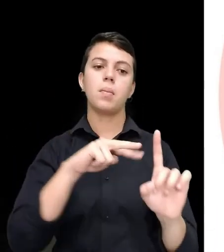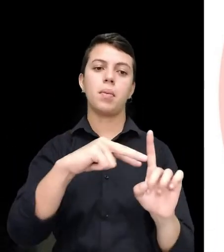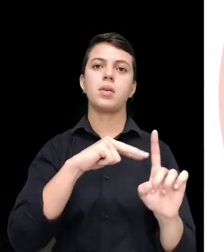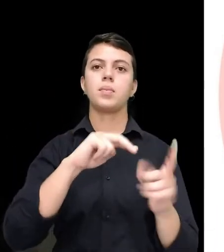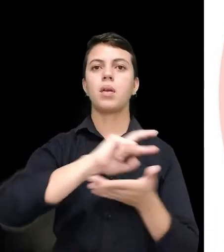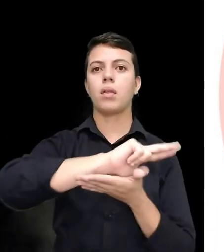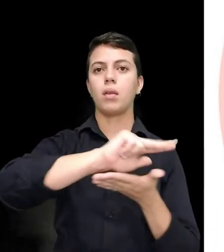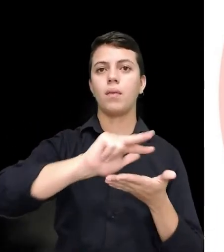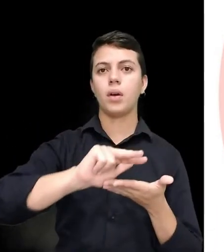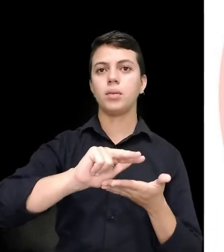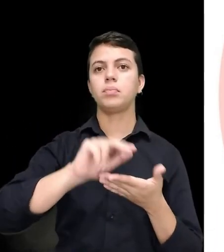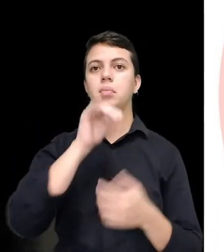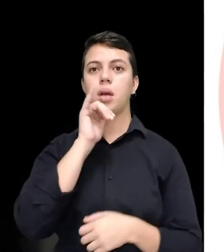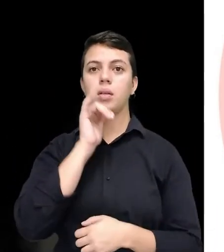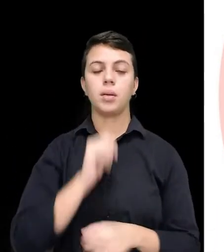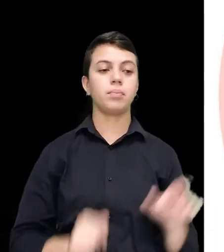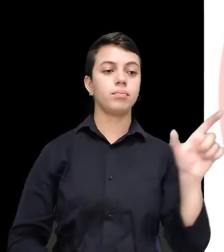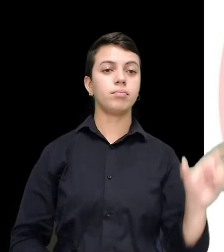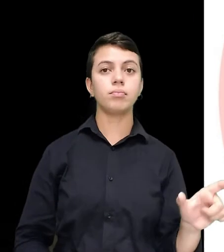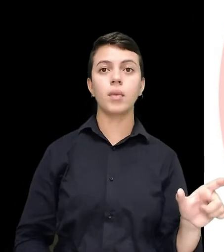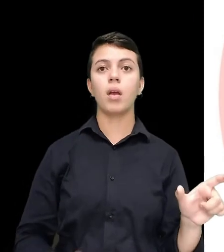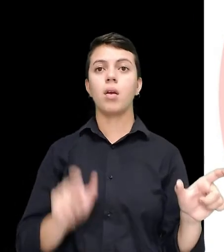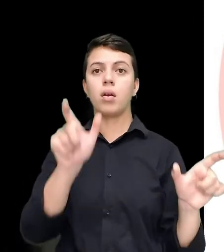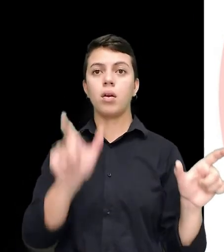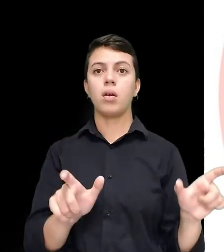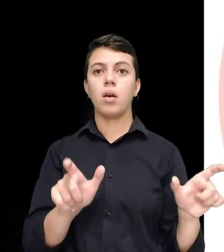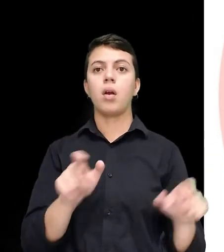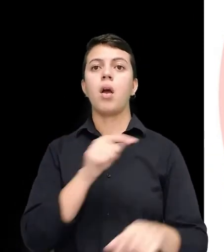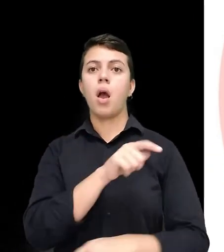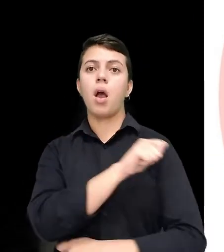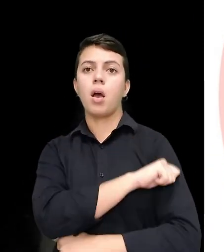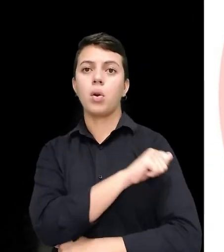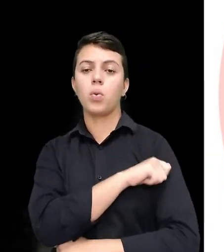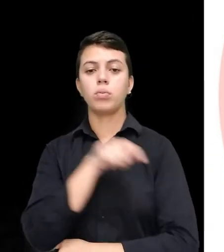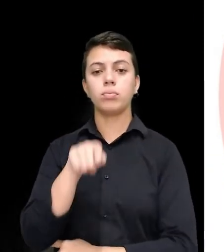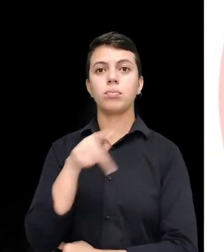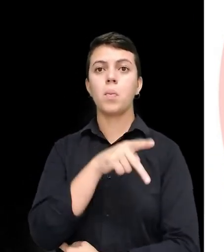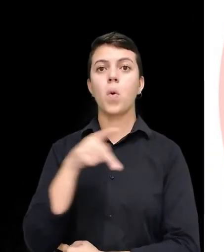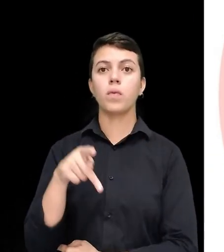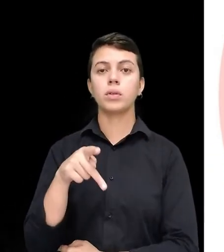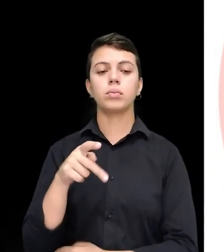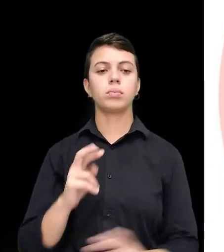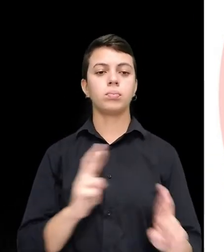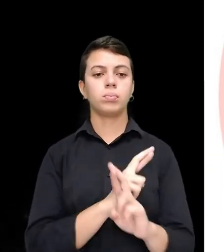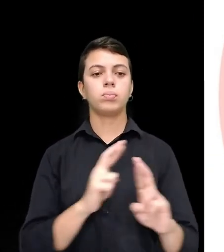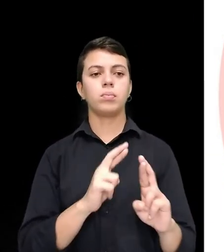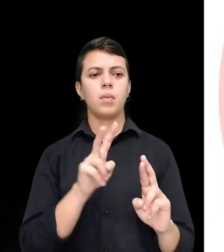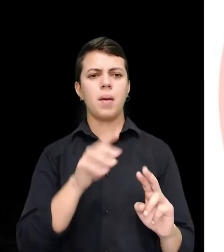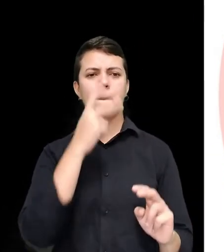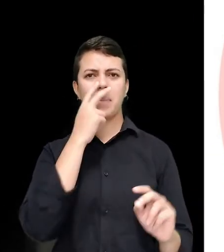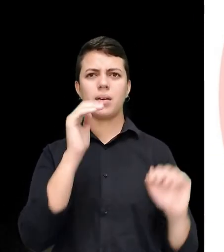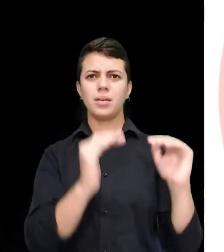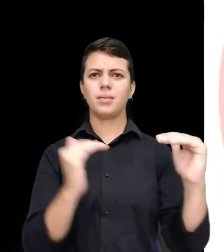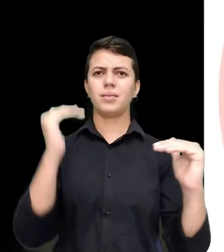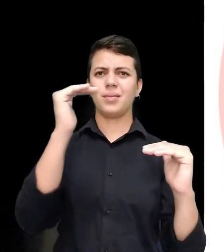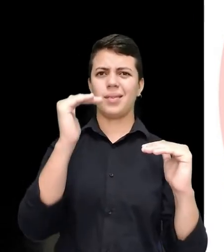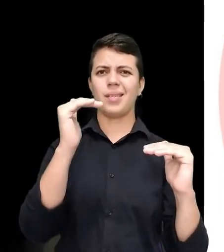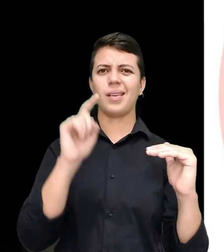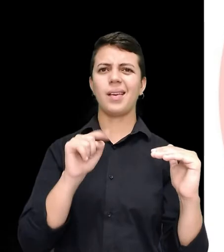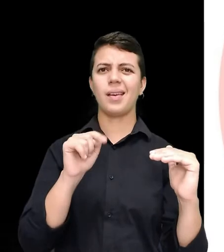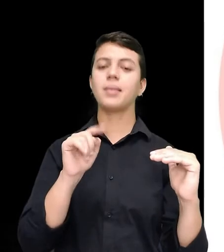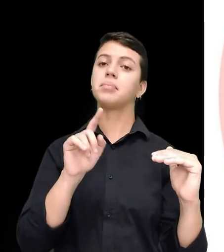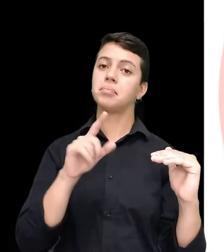vertical, né, onde sempre o professor vai estar nesse patamar mais alto do